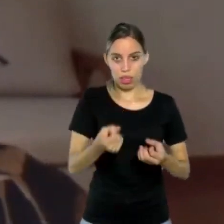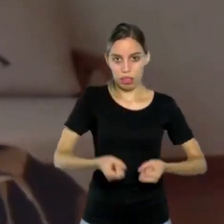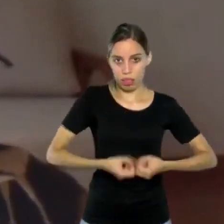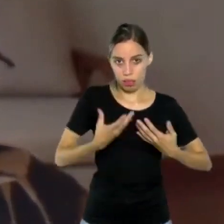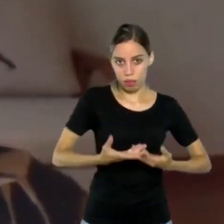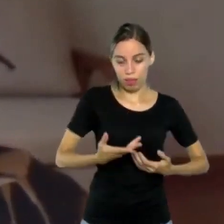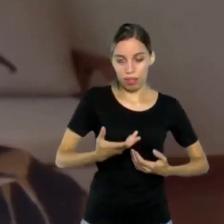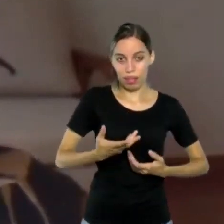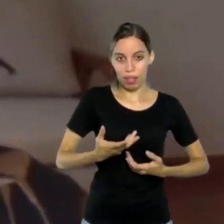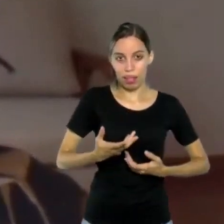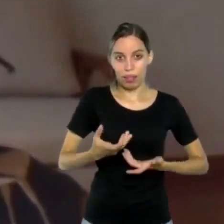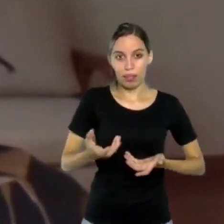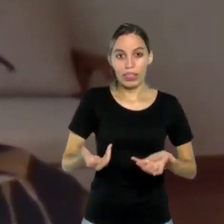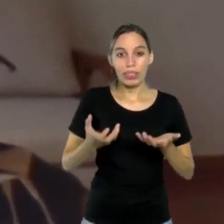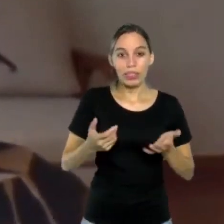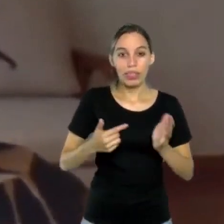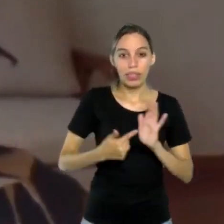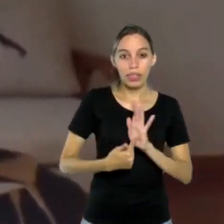muito